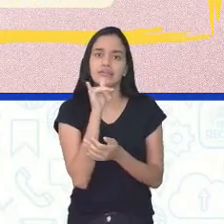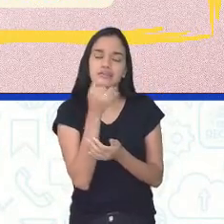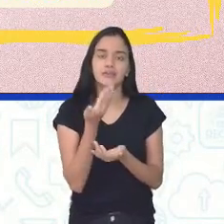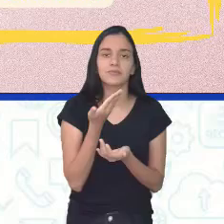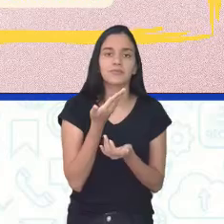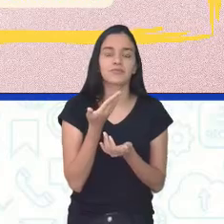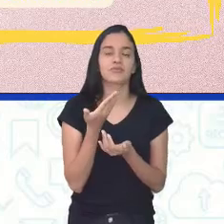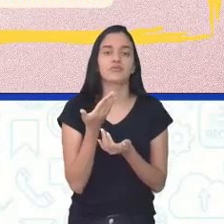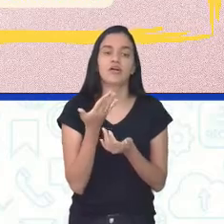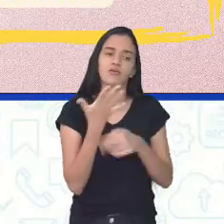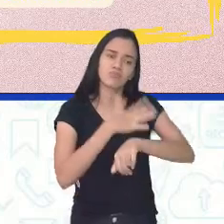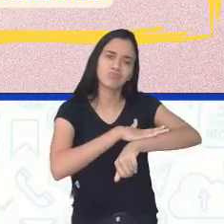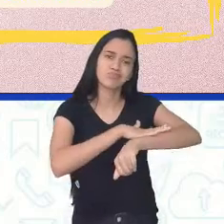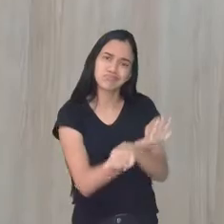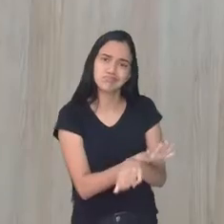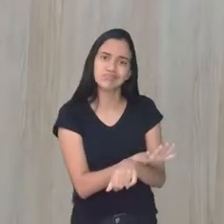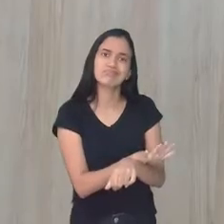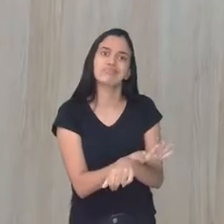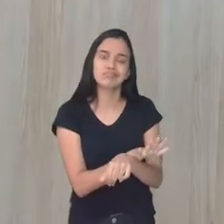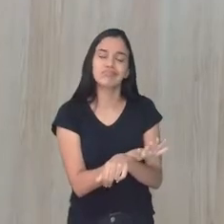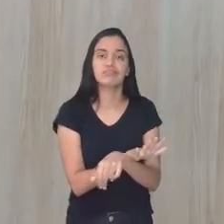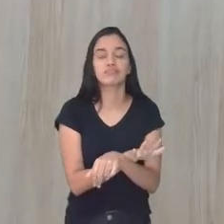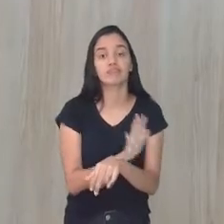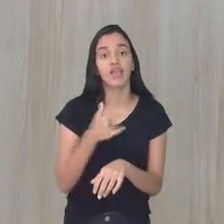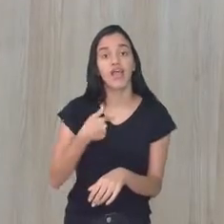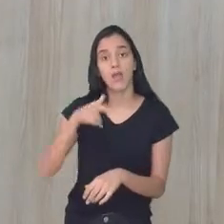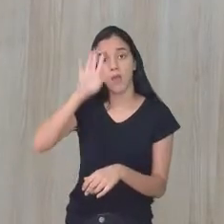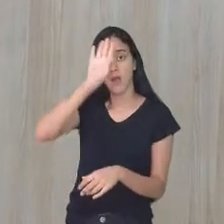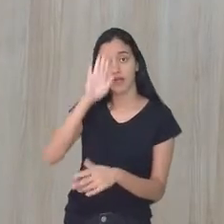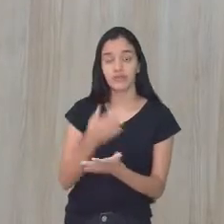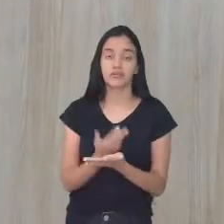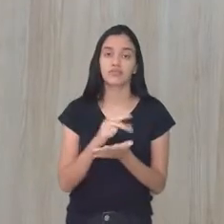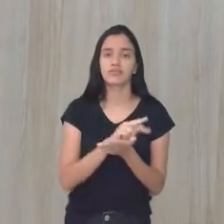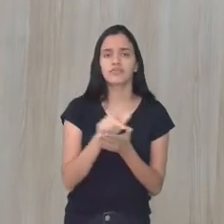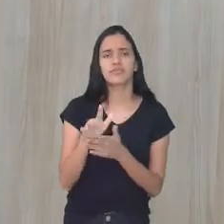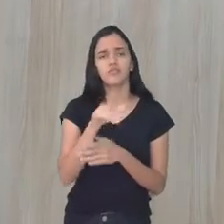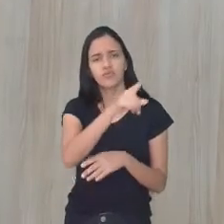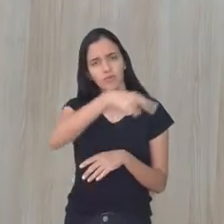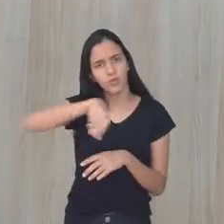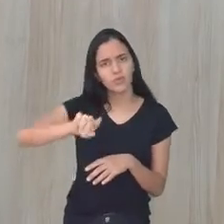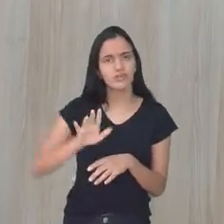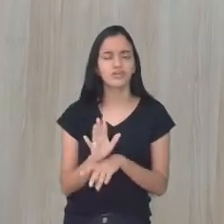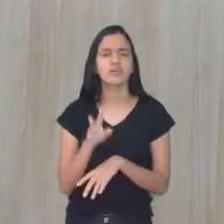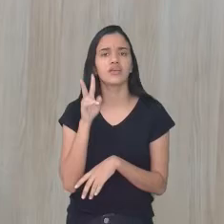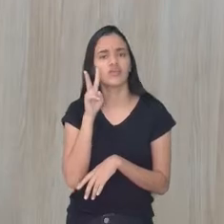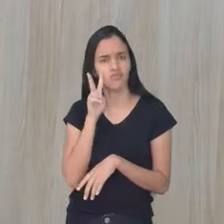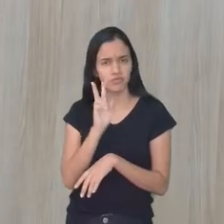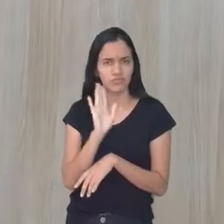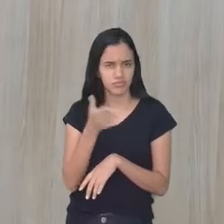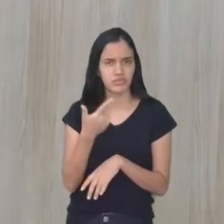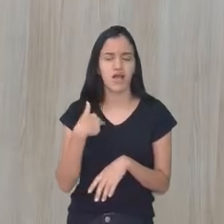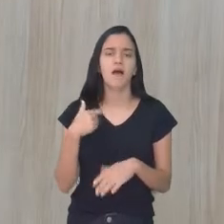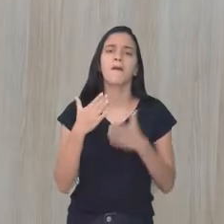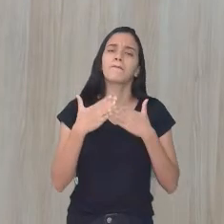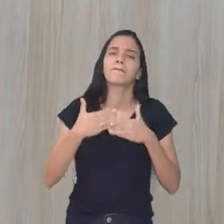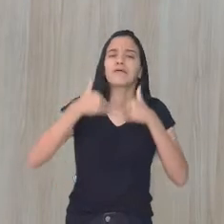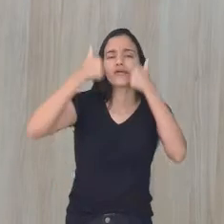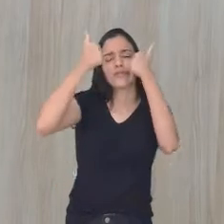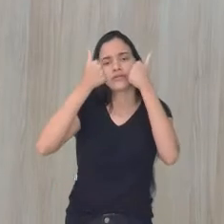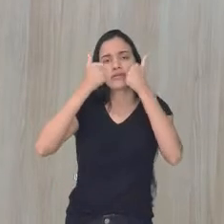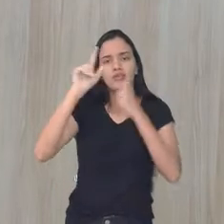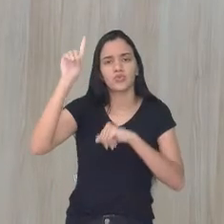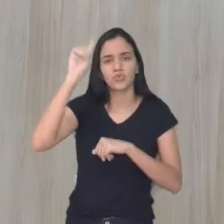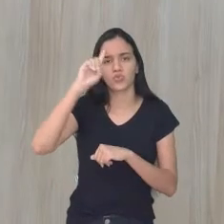essa questão aí do preconceito. E eu acredito que muitos de vocês já vêm, não é, melhorando, e a cada dia a